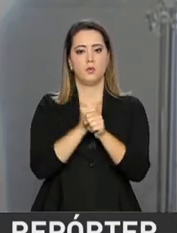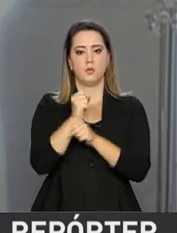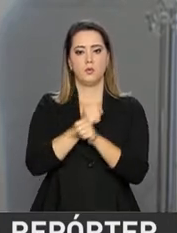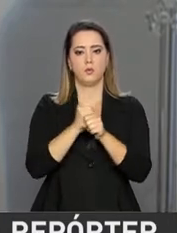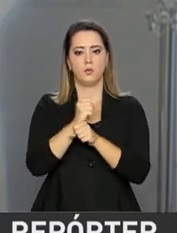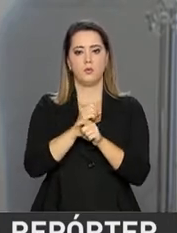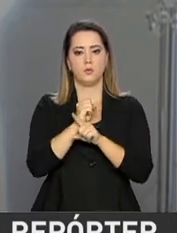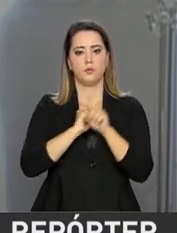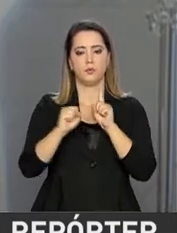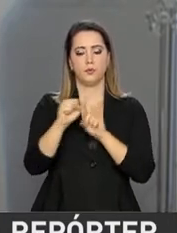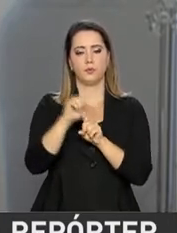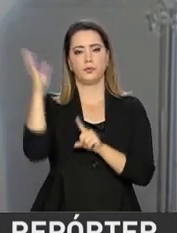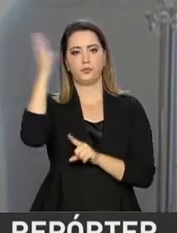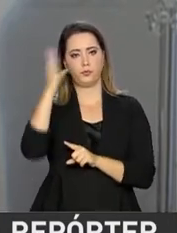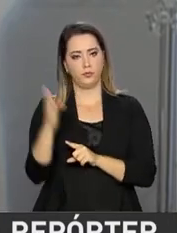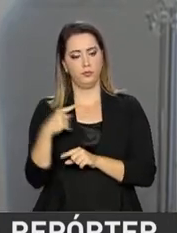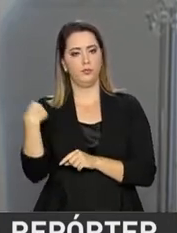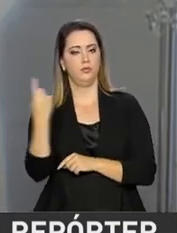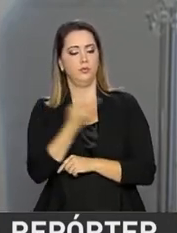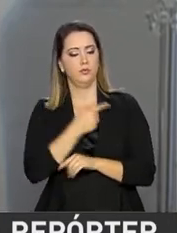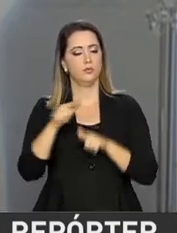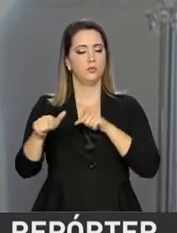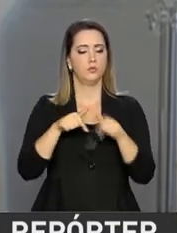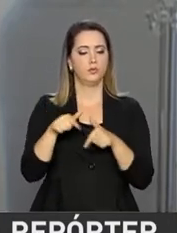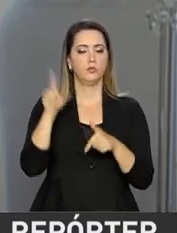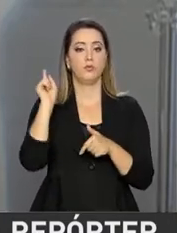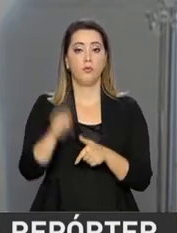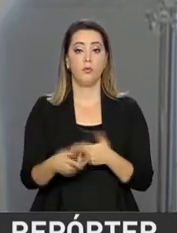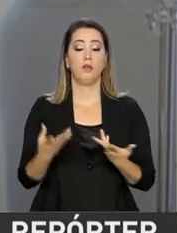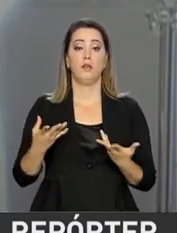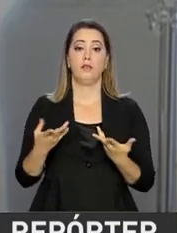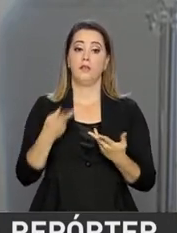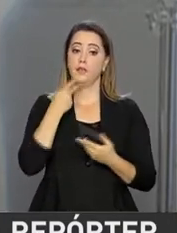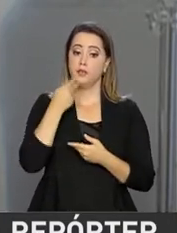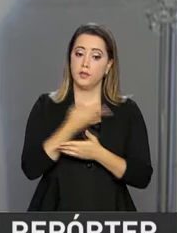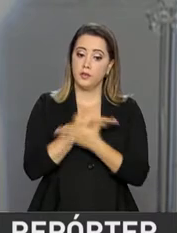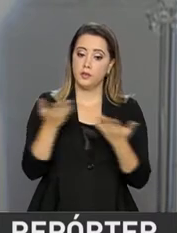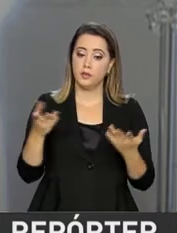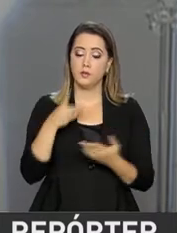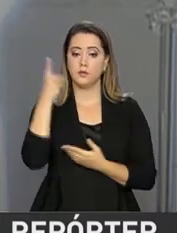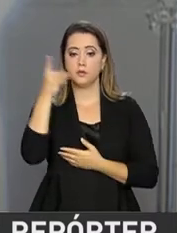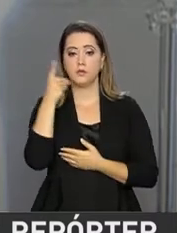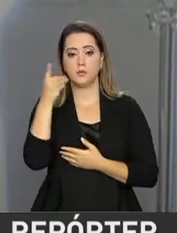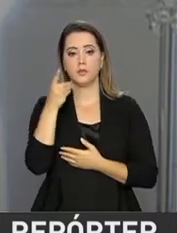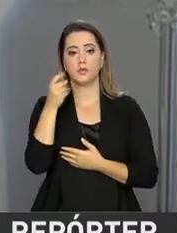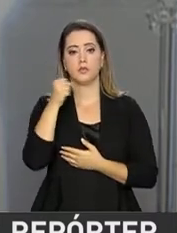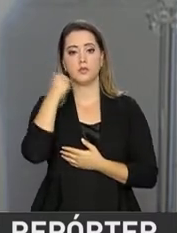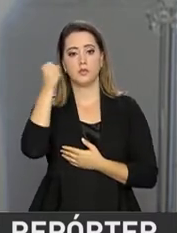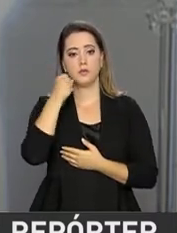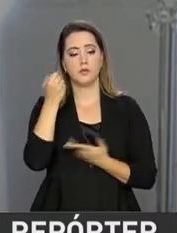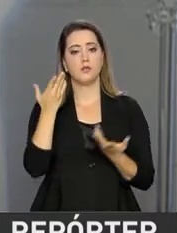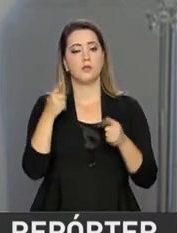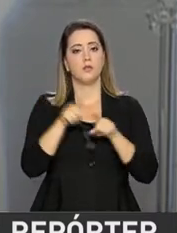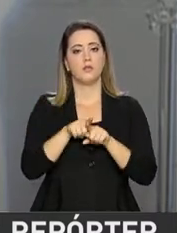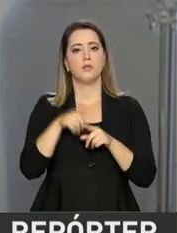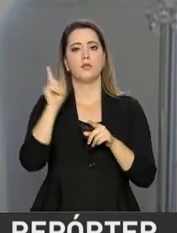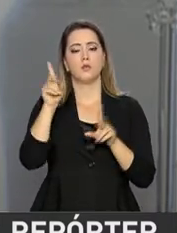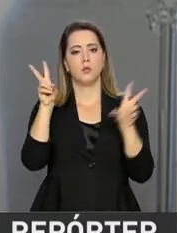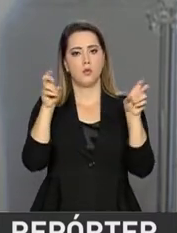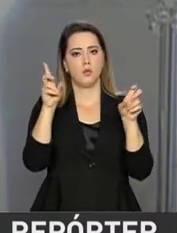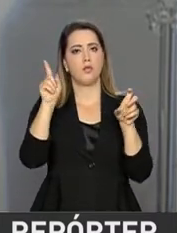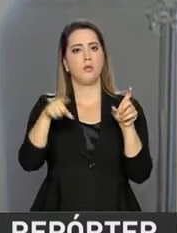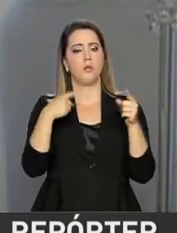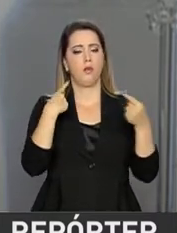sociedade brasileira e o nosso papel é convencer cada um dos parlamentares numa matéria que ainda é polêmica